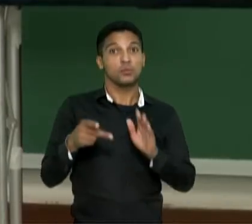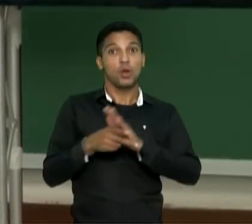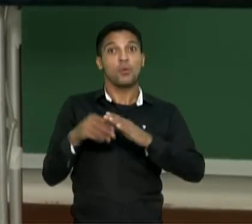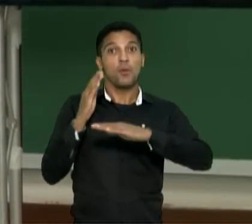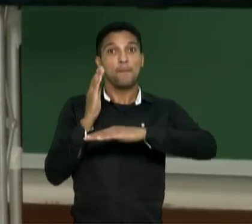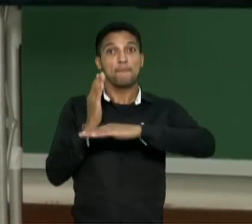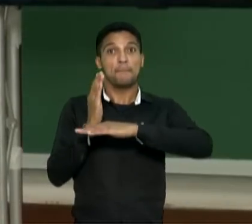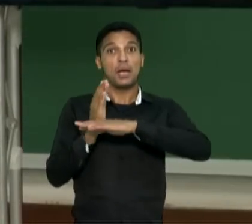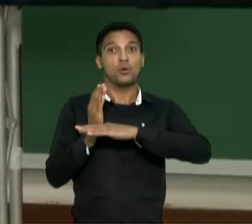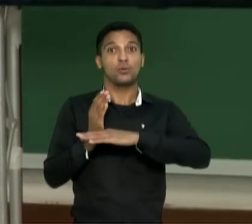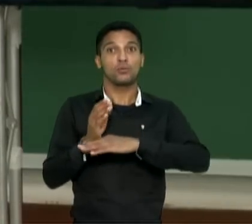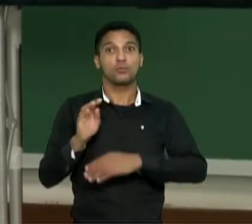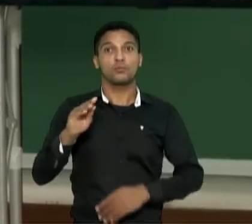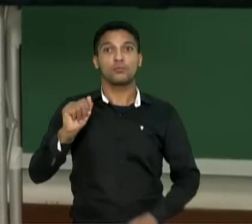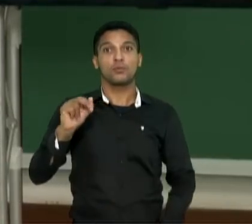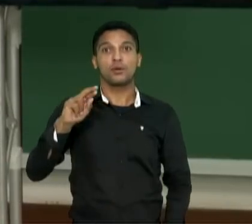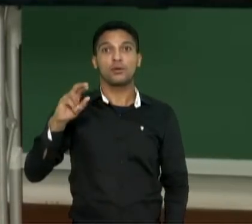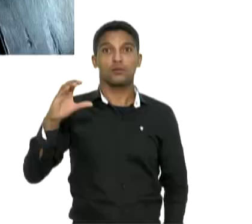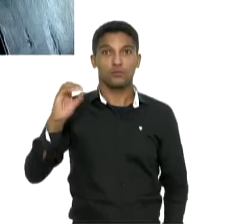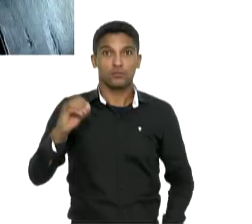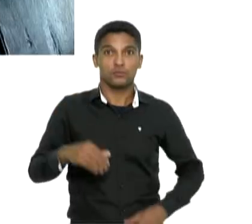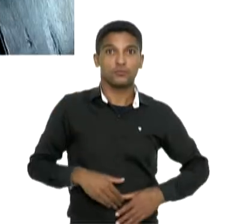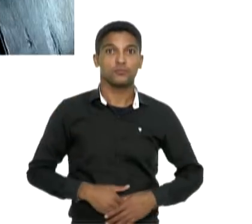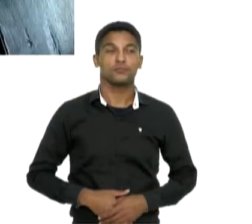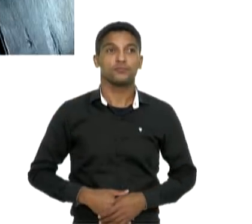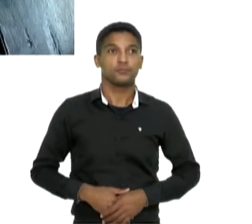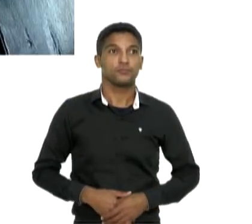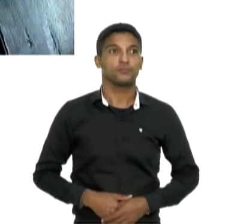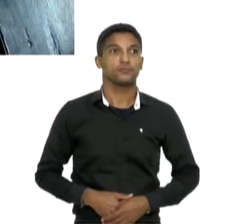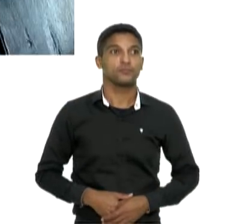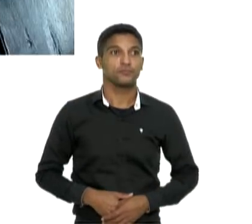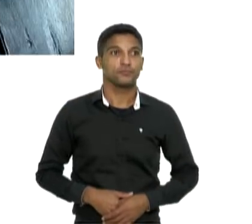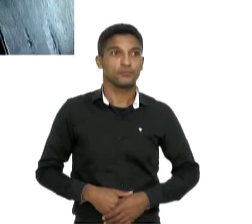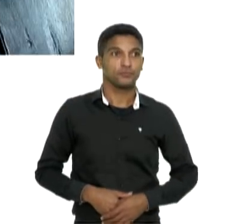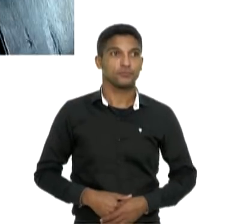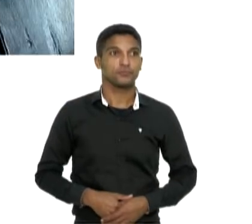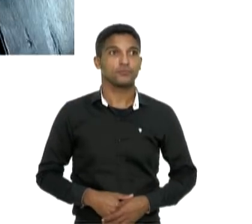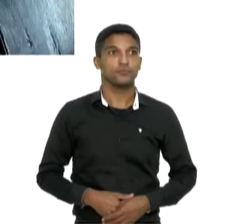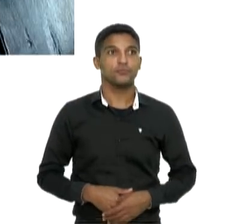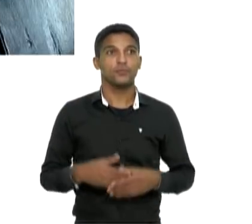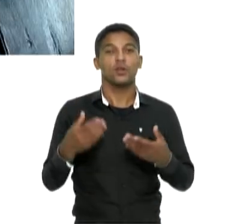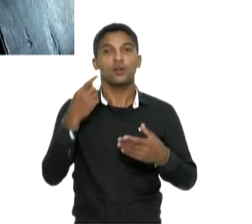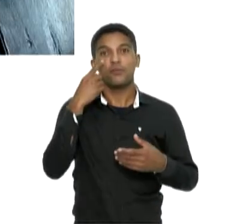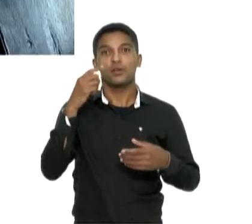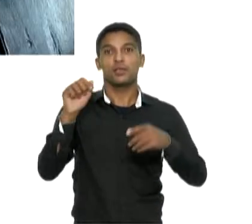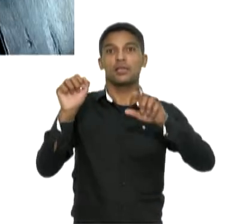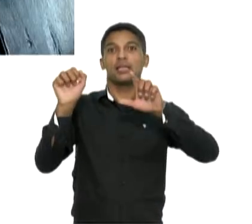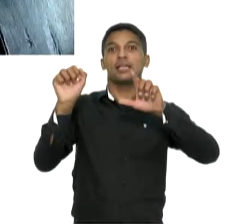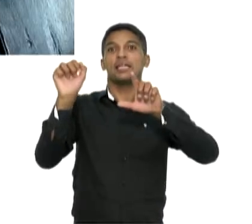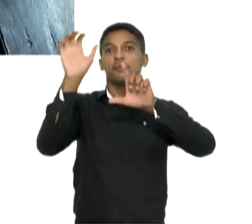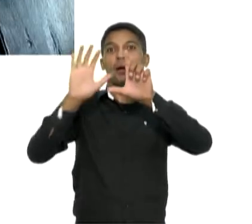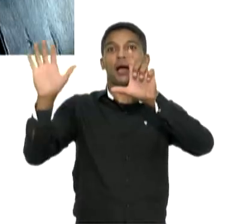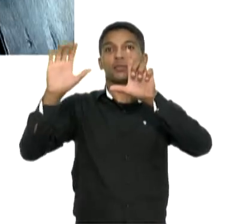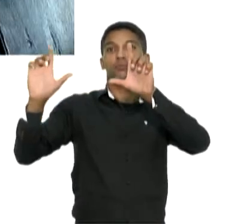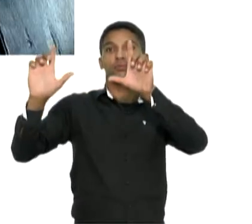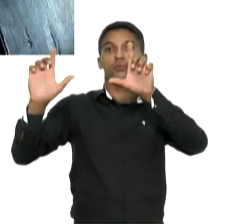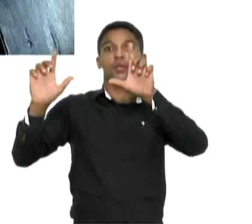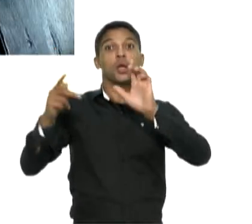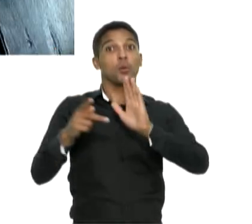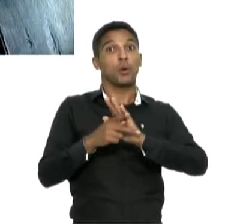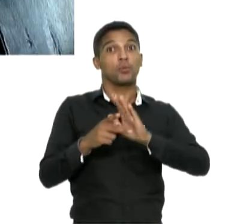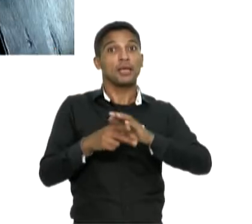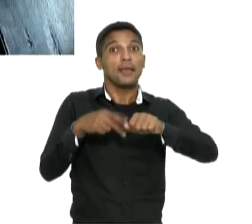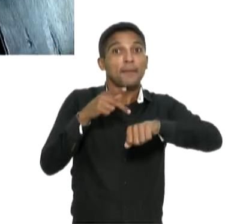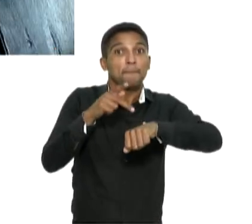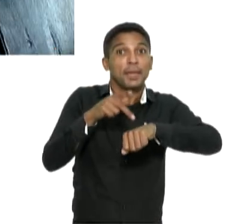Aqui eu trouxe uma imagem esculpidos em pedra-sabão, que aqui já é